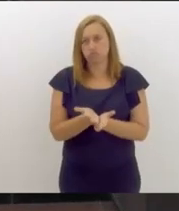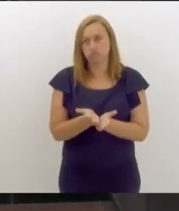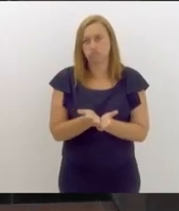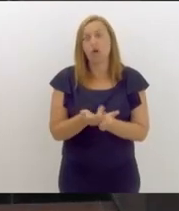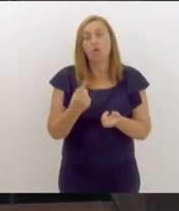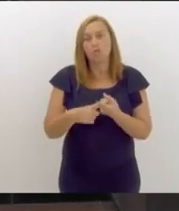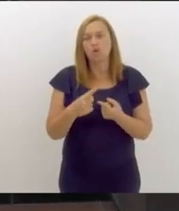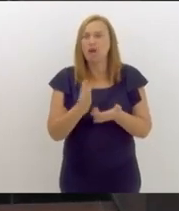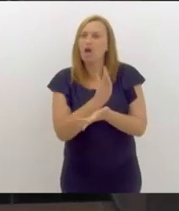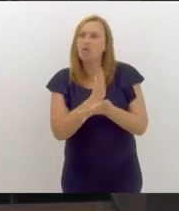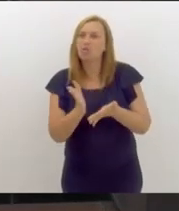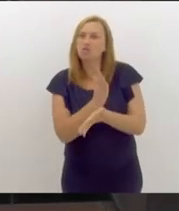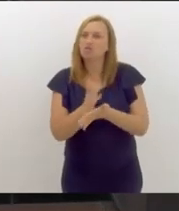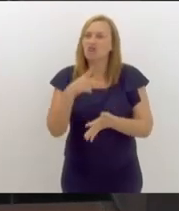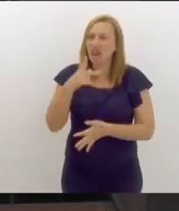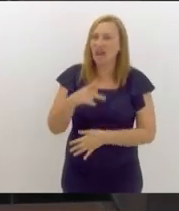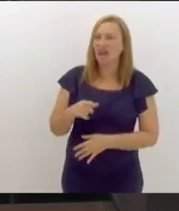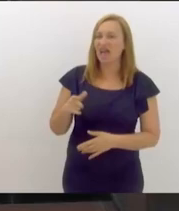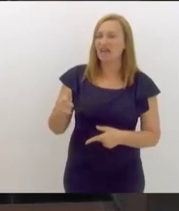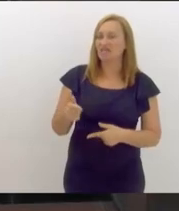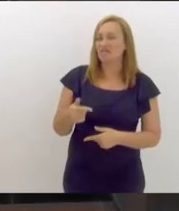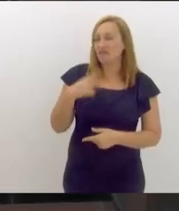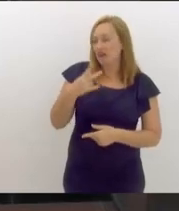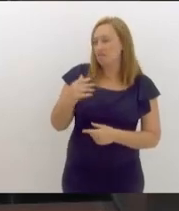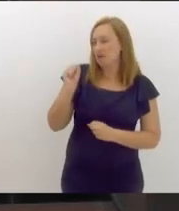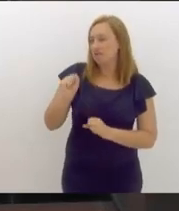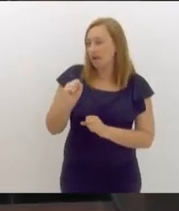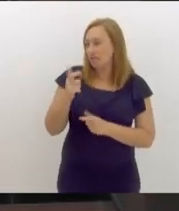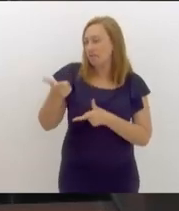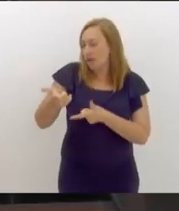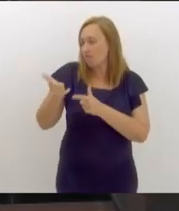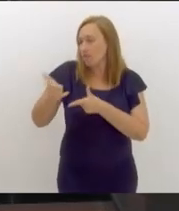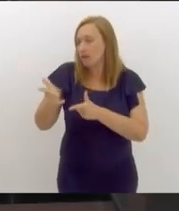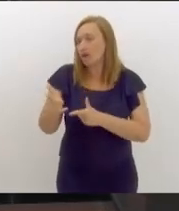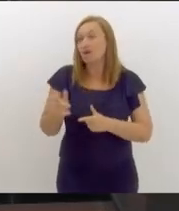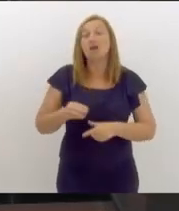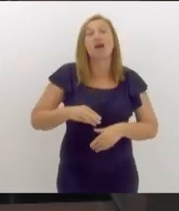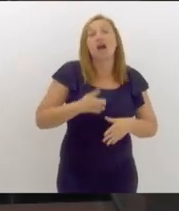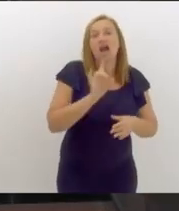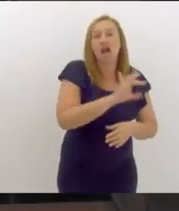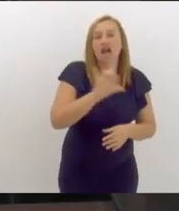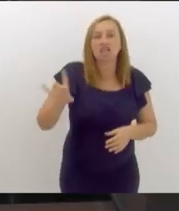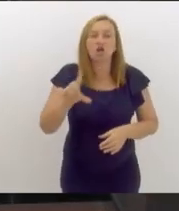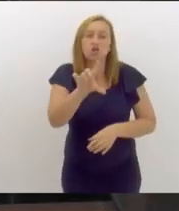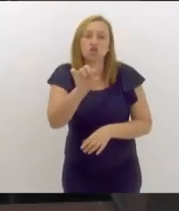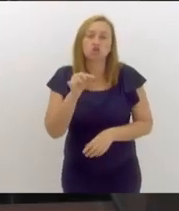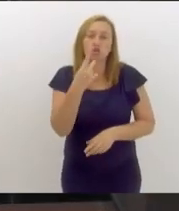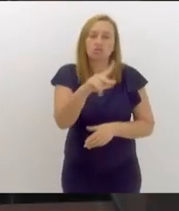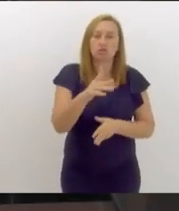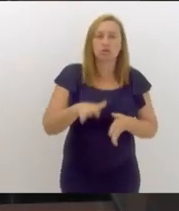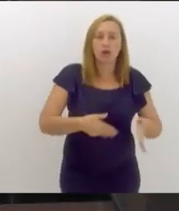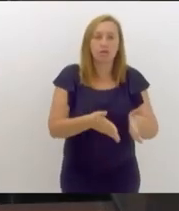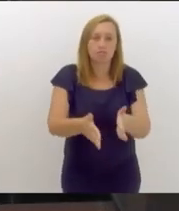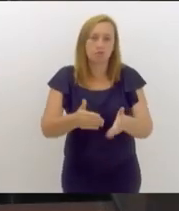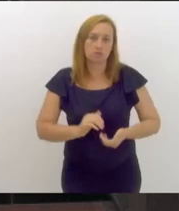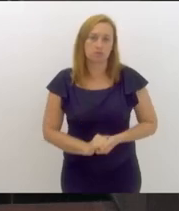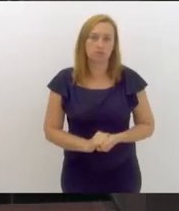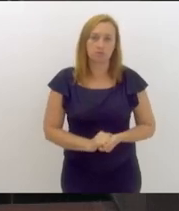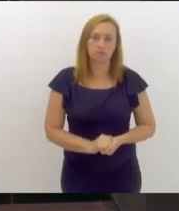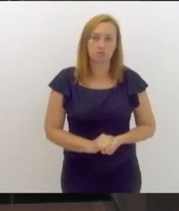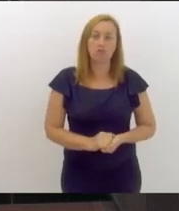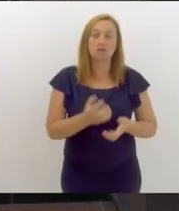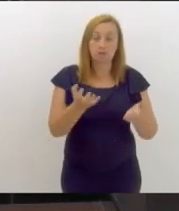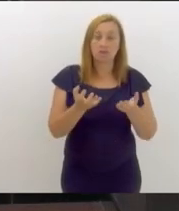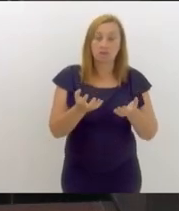Porque alguns pode me falar pô o cara tá falando tem que matar cada um escolhe o caminho que quer andar e Se alguém quiser debater